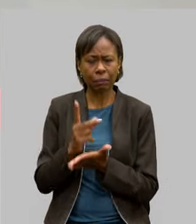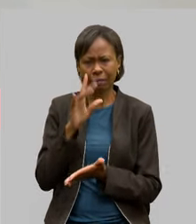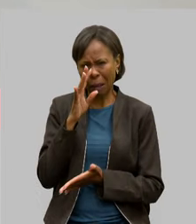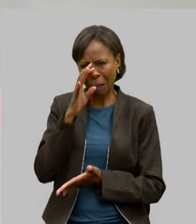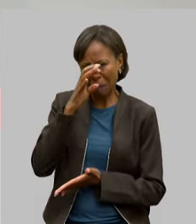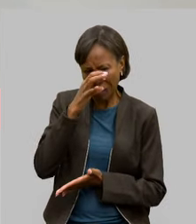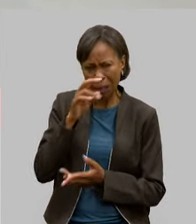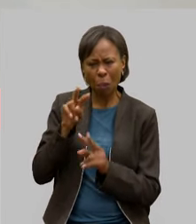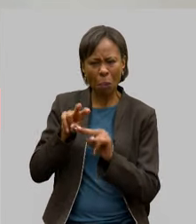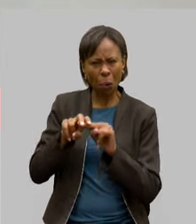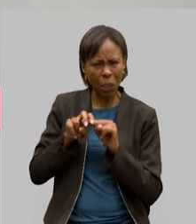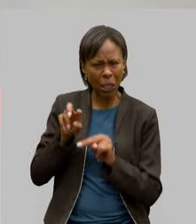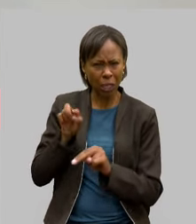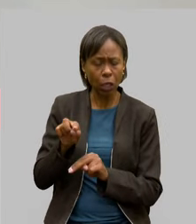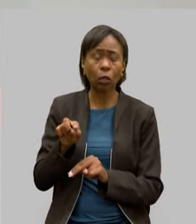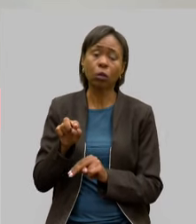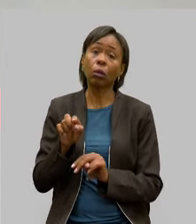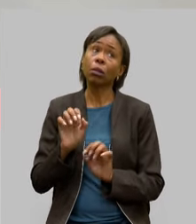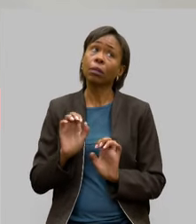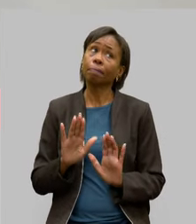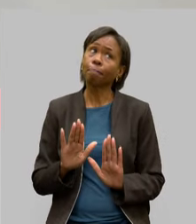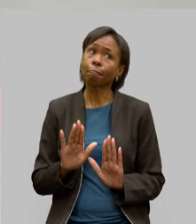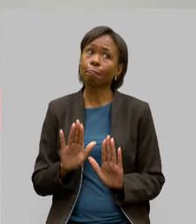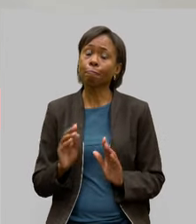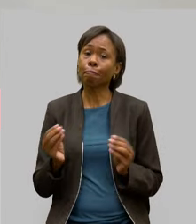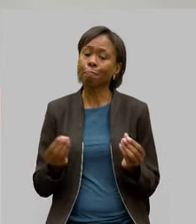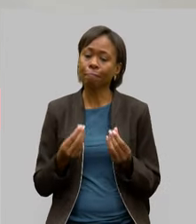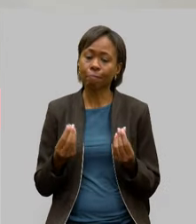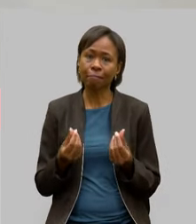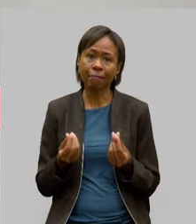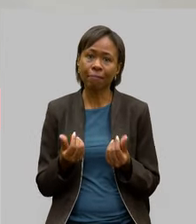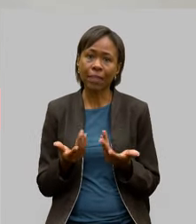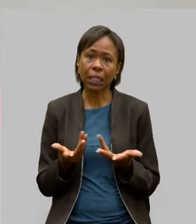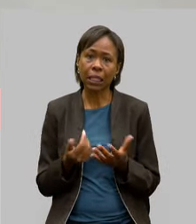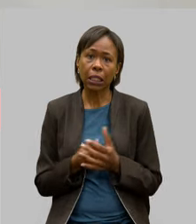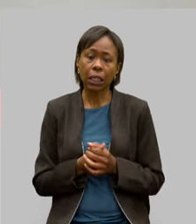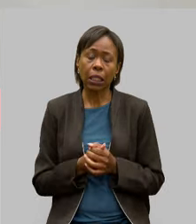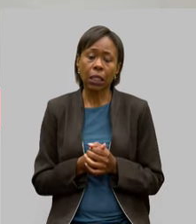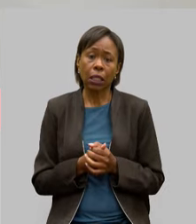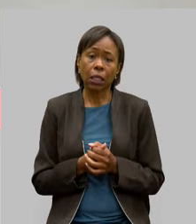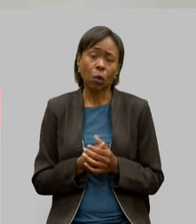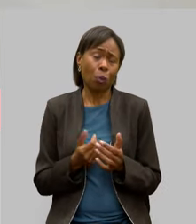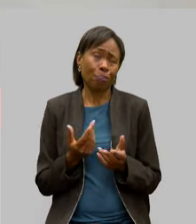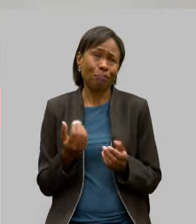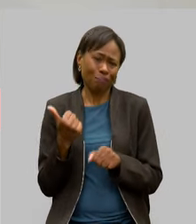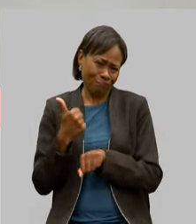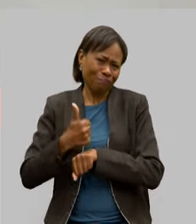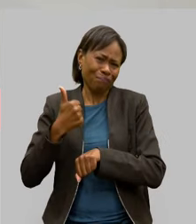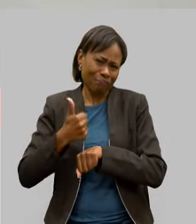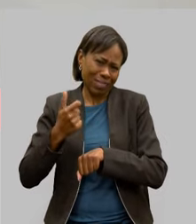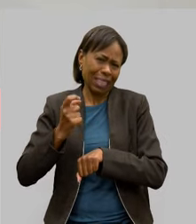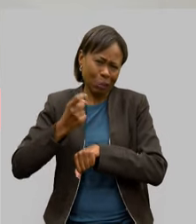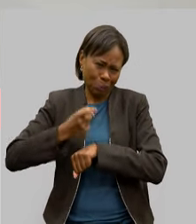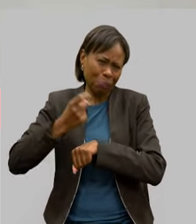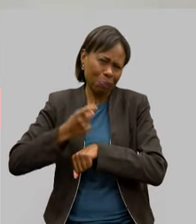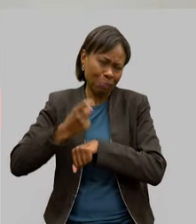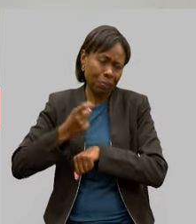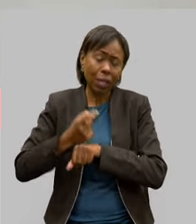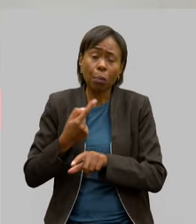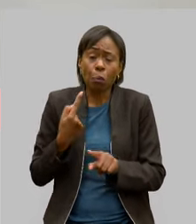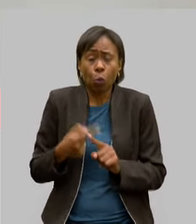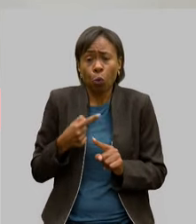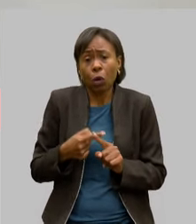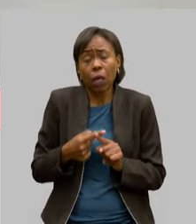por esse fato seria de uma eu vou até dizer um termo um pouco forte assim mas de uma estupidez enorme porque acho que qualquer pessoa